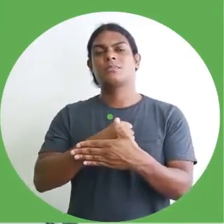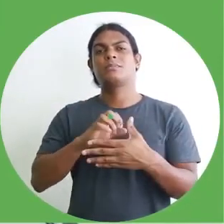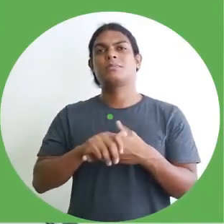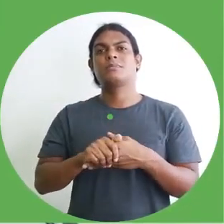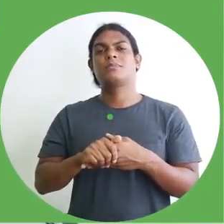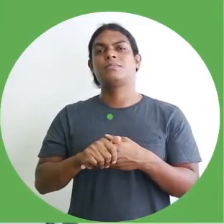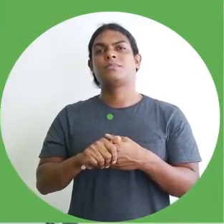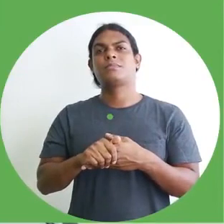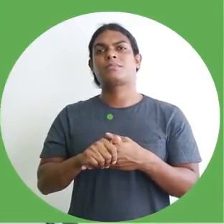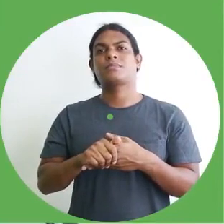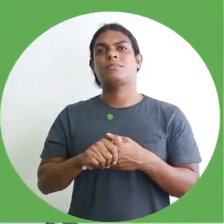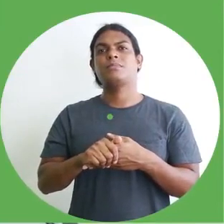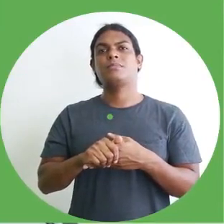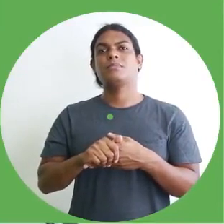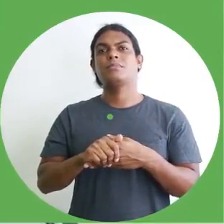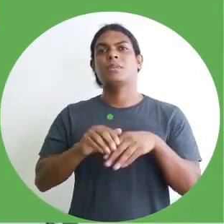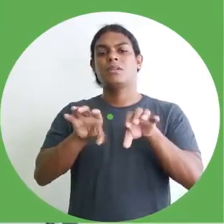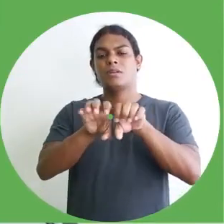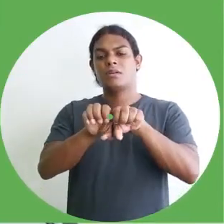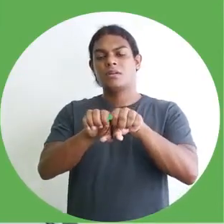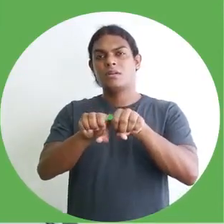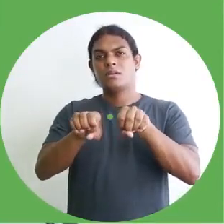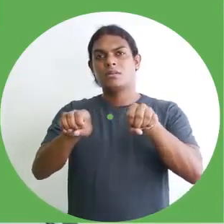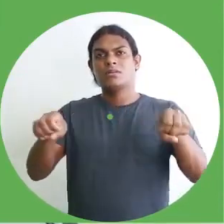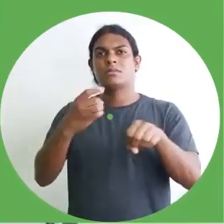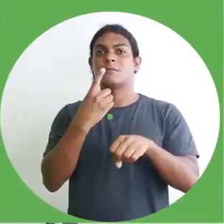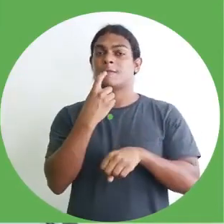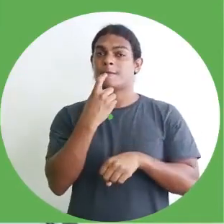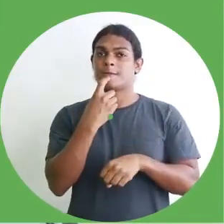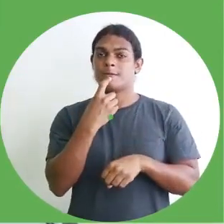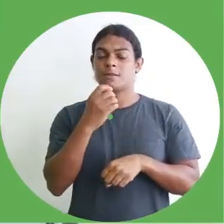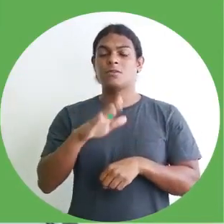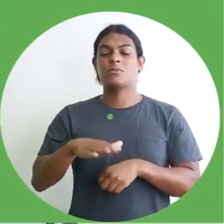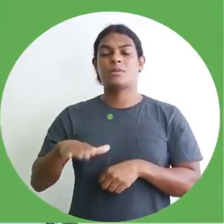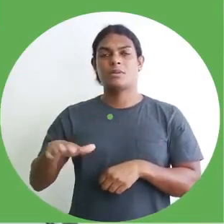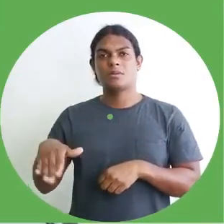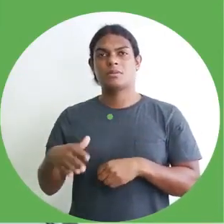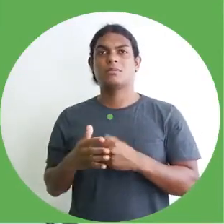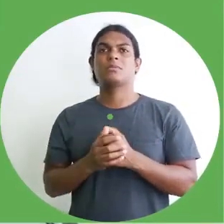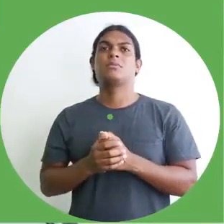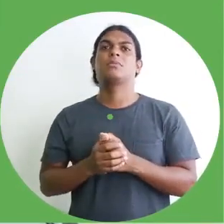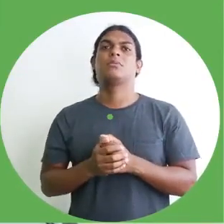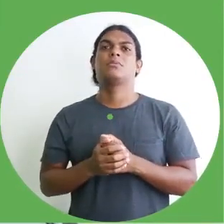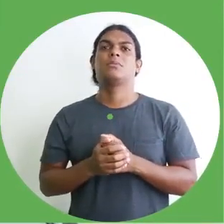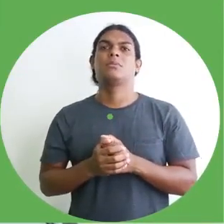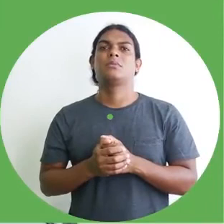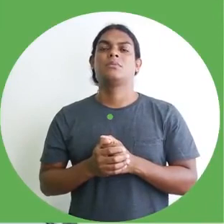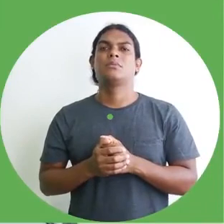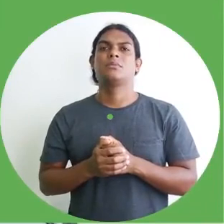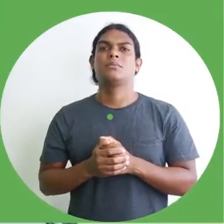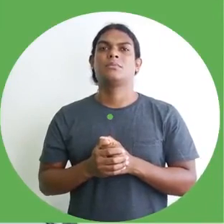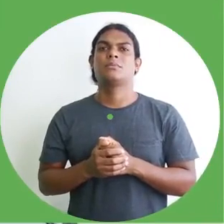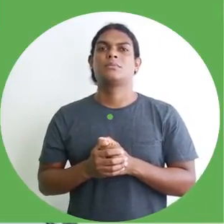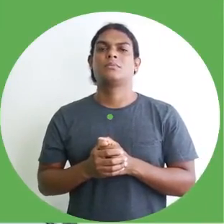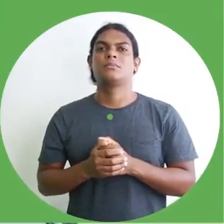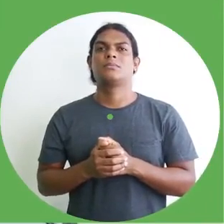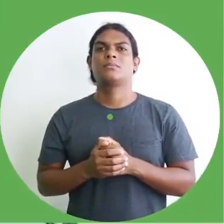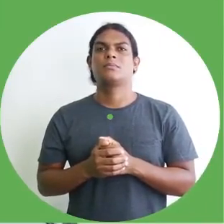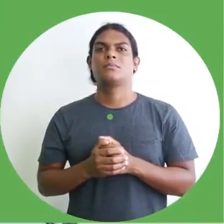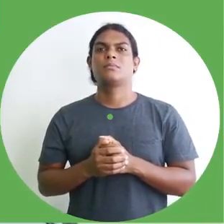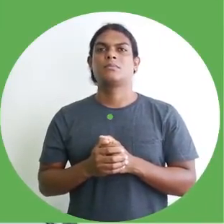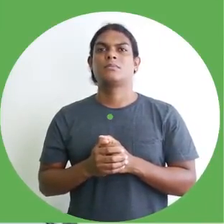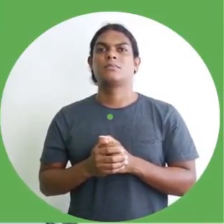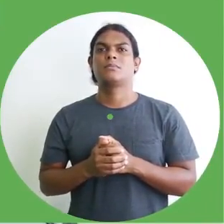nosso trabalho é essa prancha no parque, que é uma prancha de passeio, que é você fazer a elaboração dessa prancha no